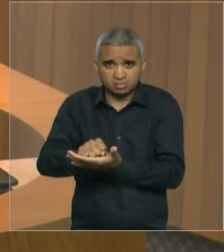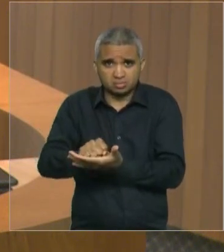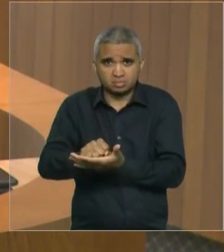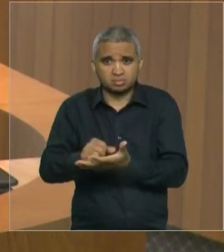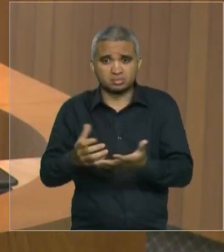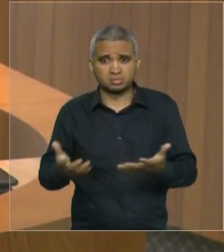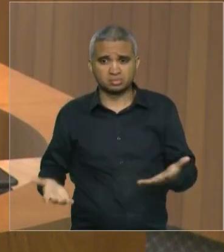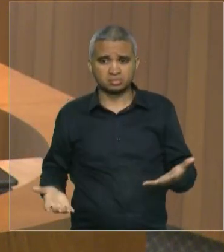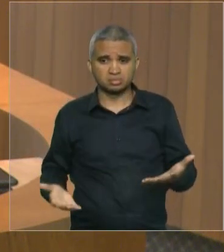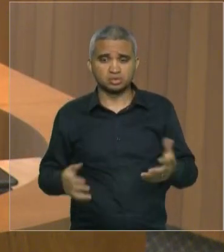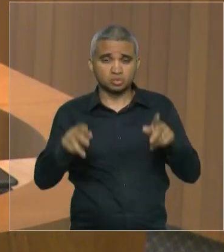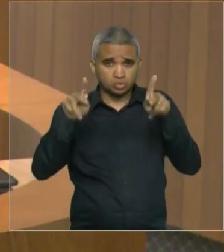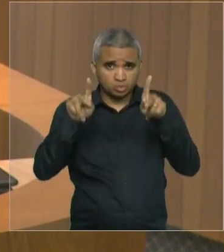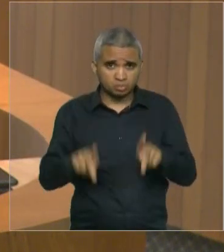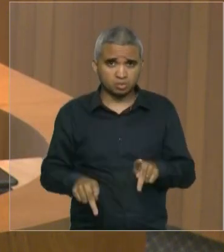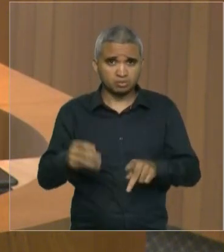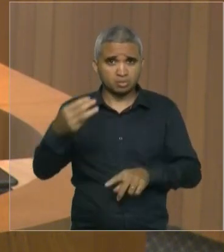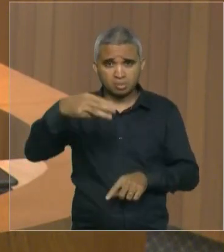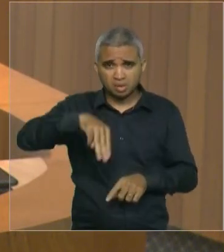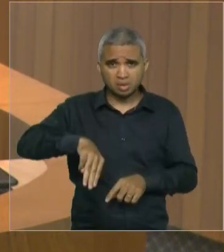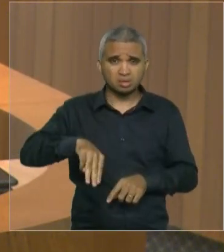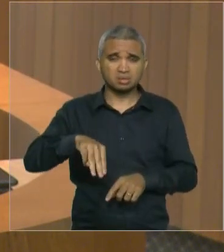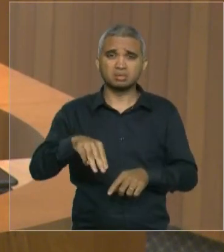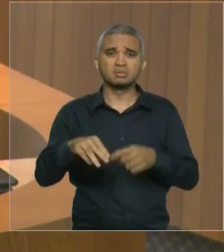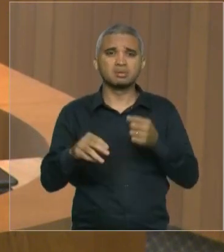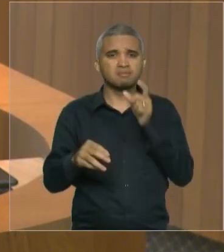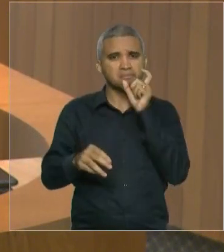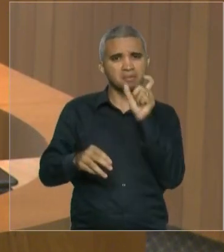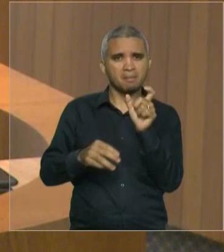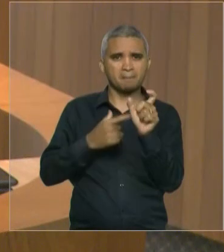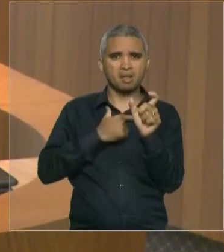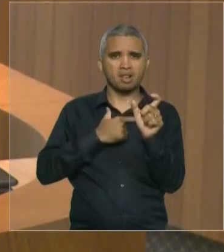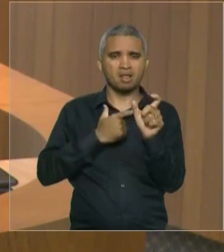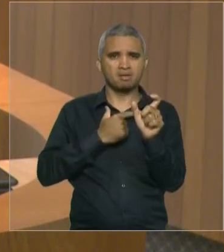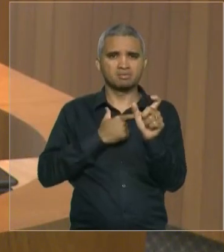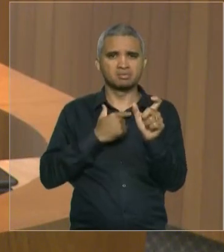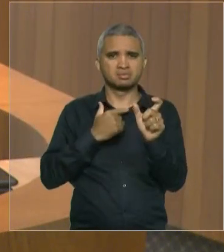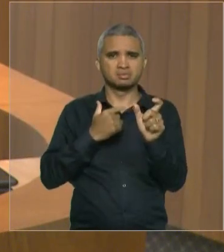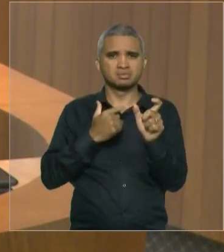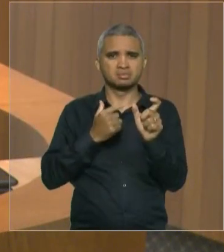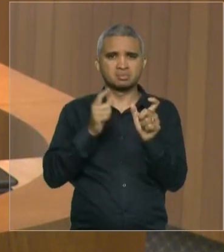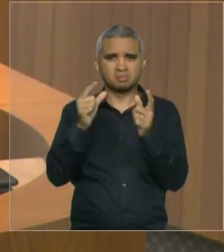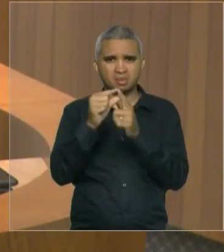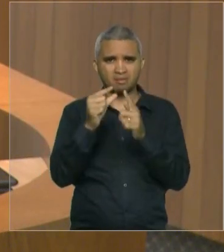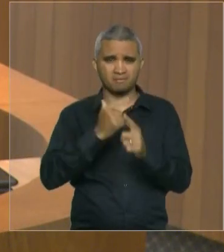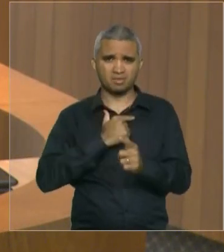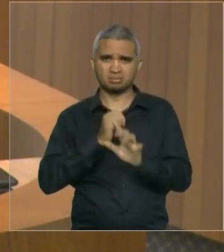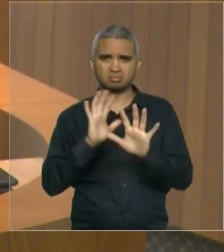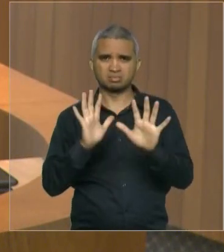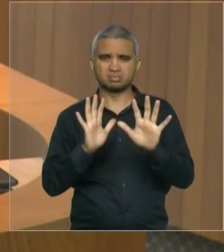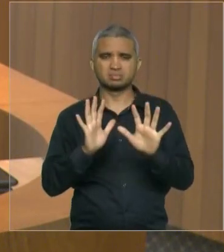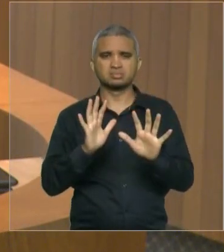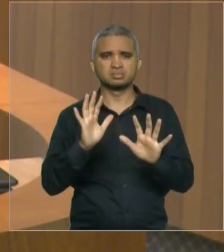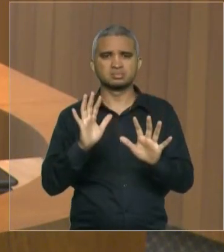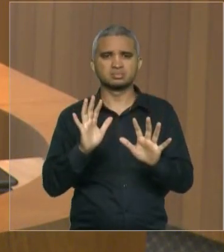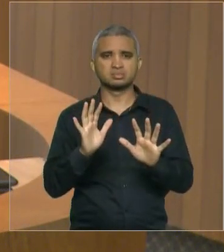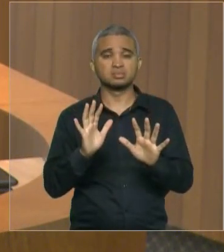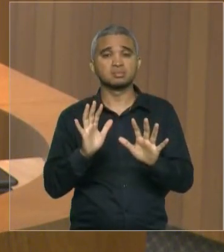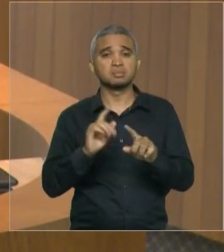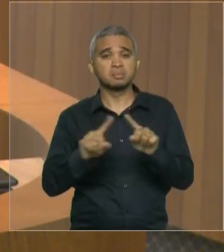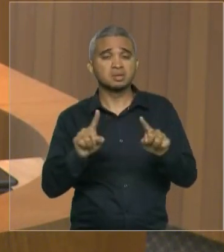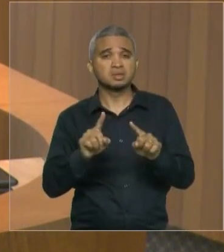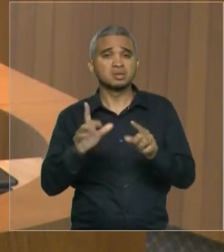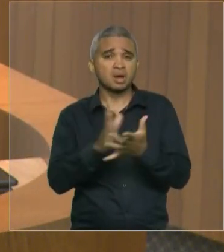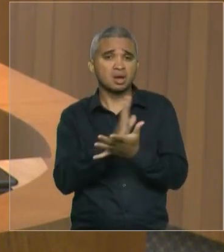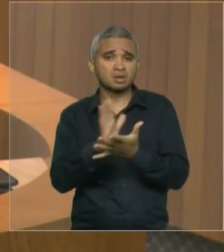não merece expressões piores, mas a gente está matando a esperança dessas pessoas em serem